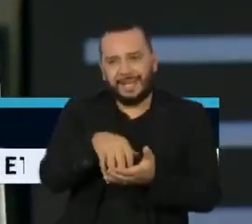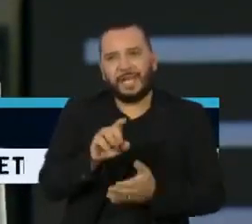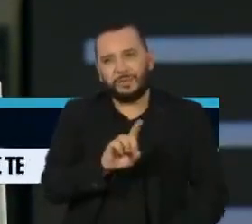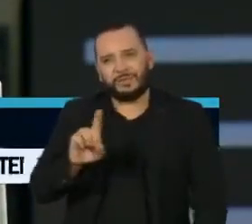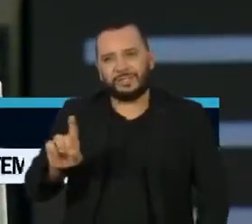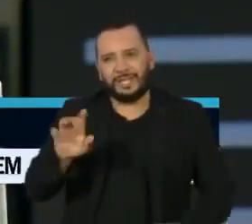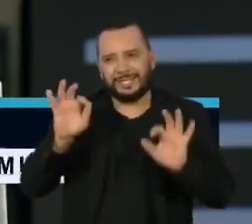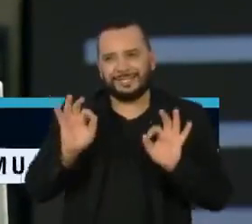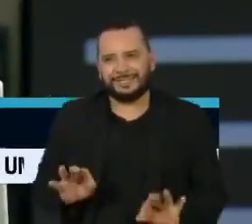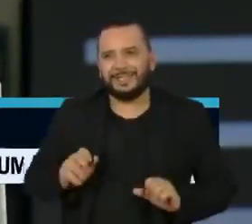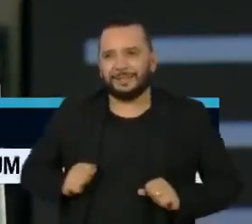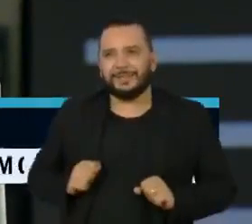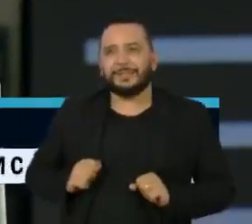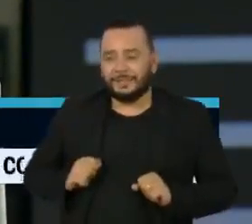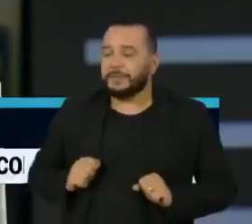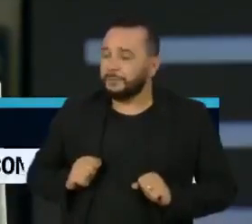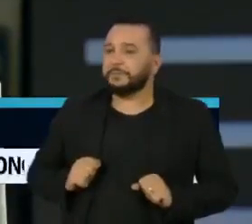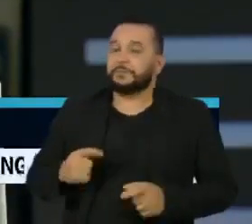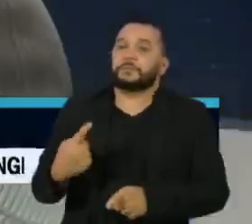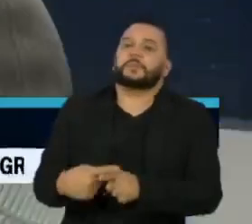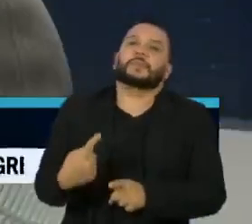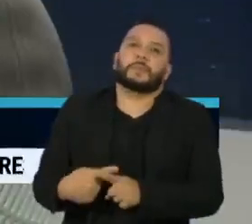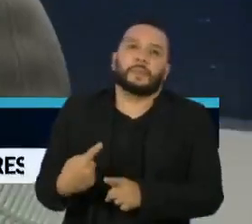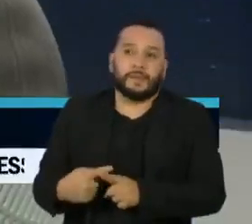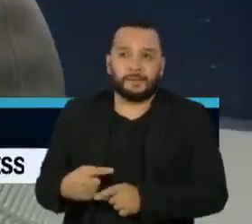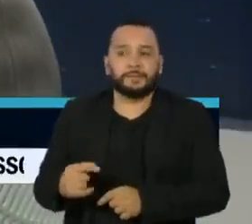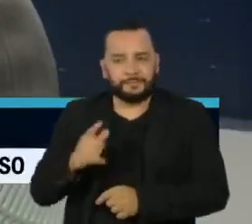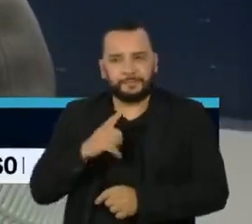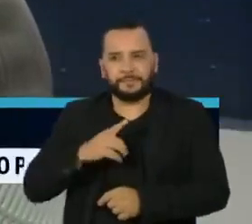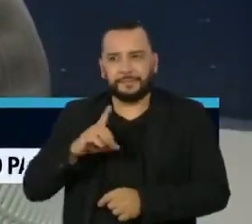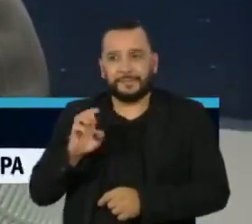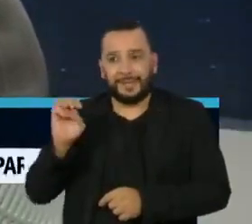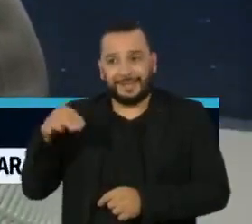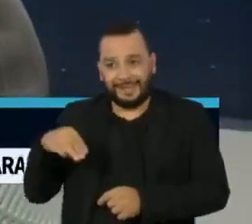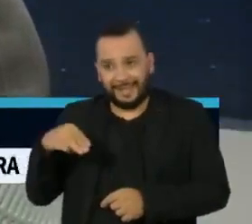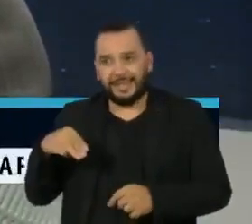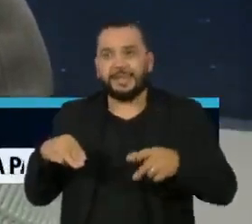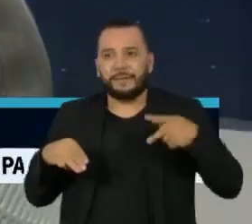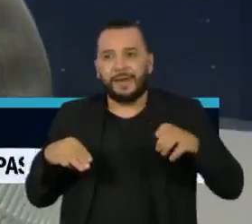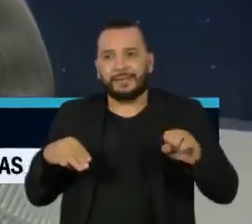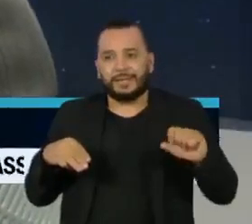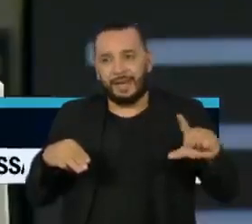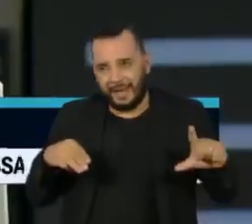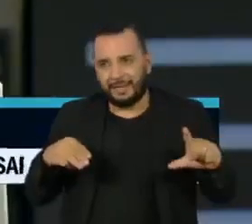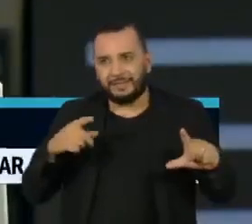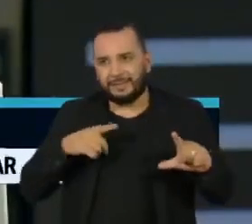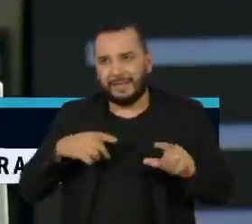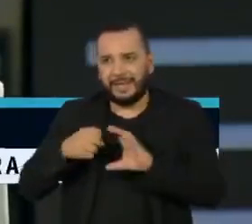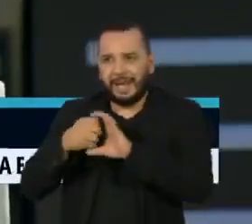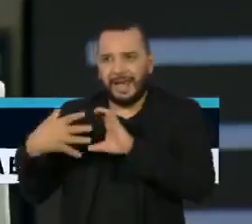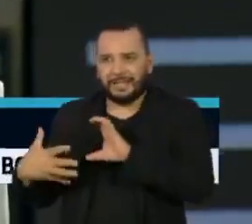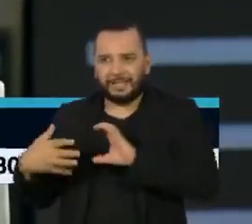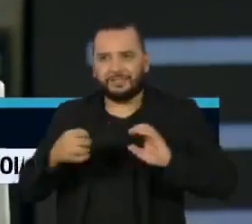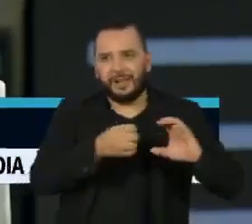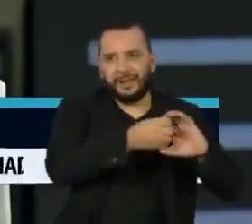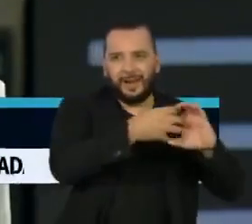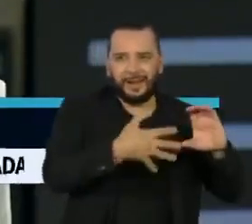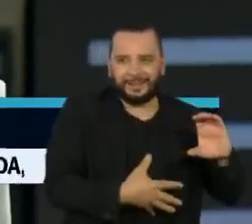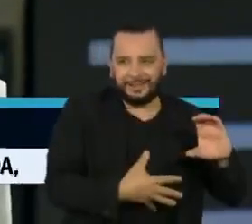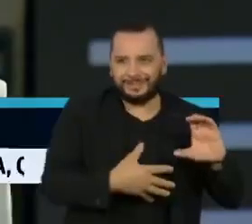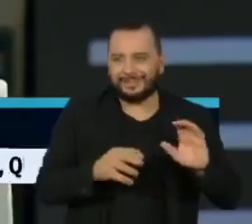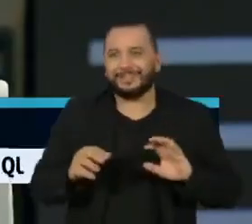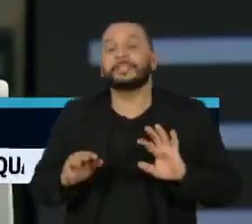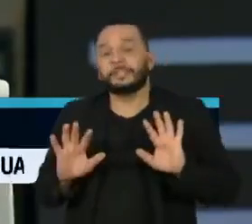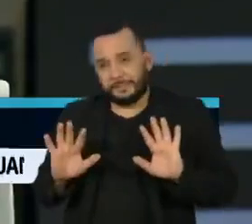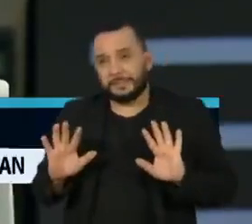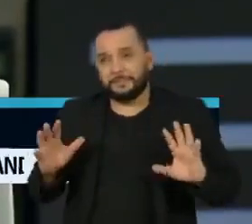uma combinação de ativos que vieram do DEM com ativos que vieram do PSL. O PSL traz com ativo uma bancada que vai